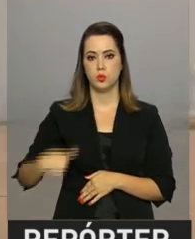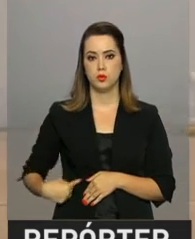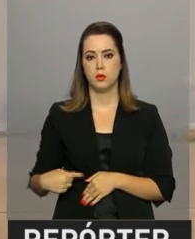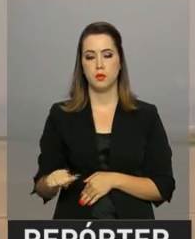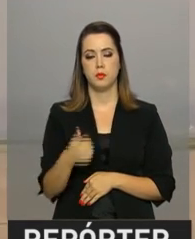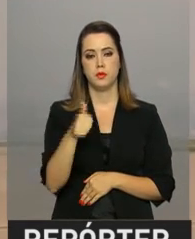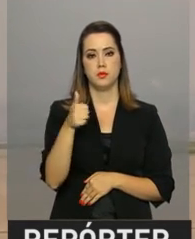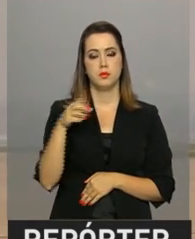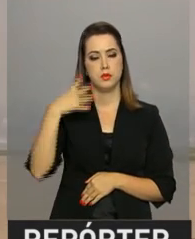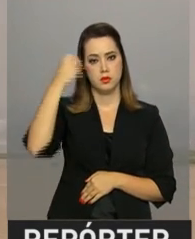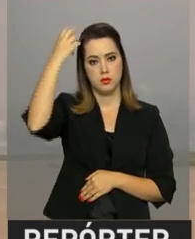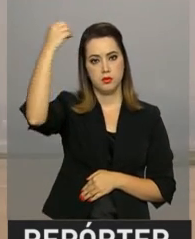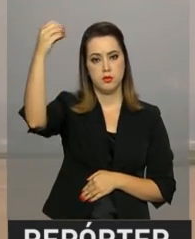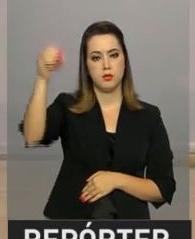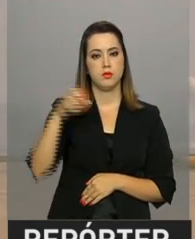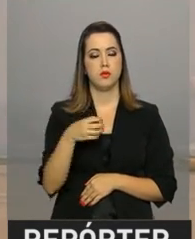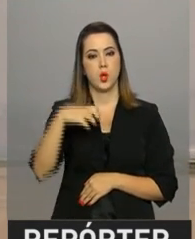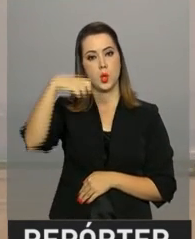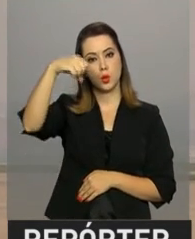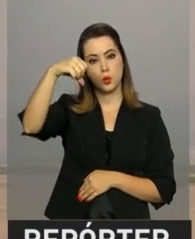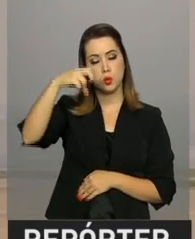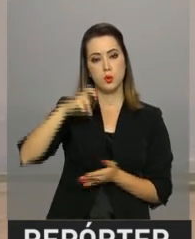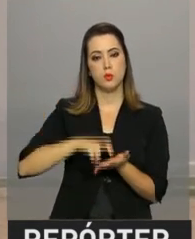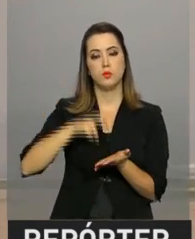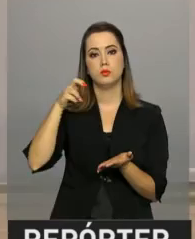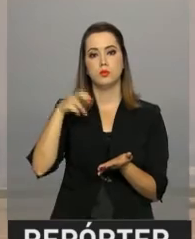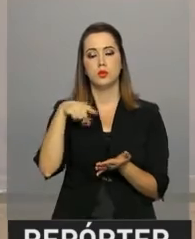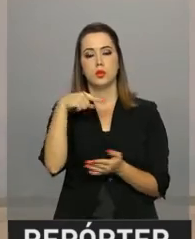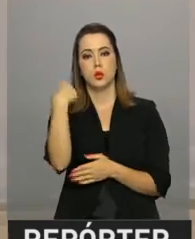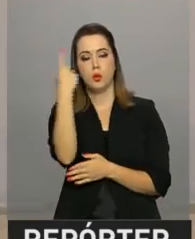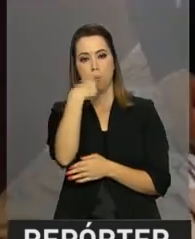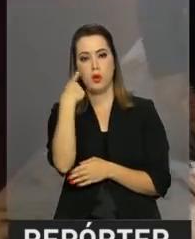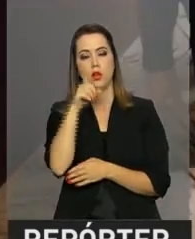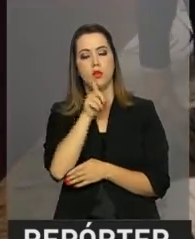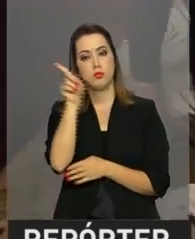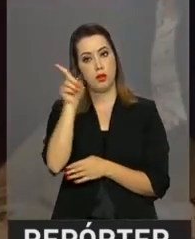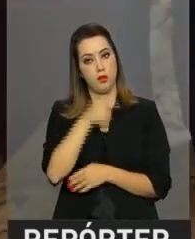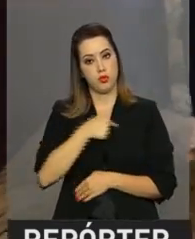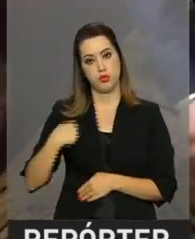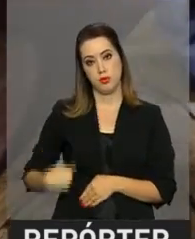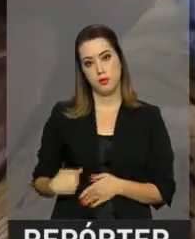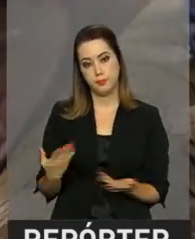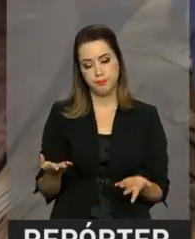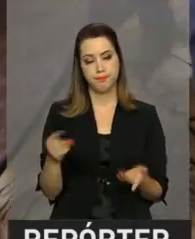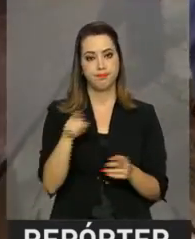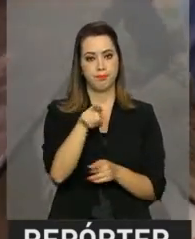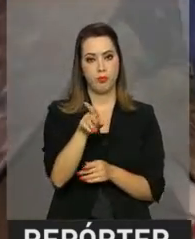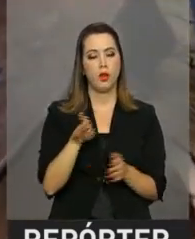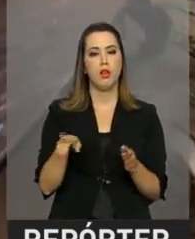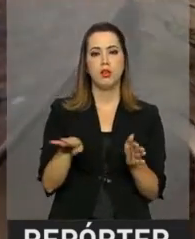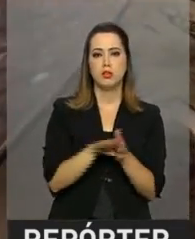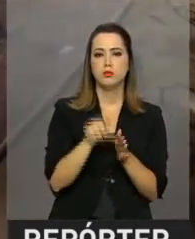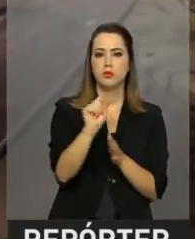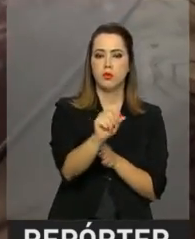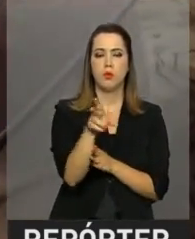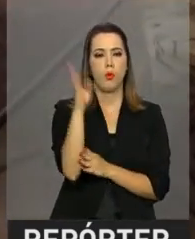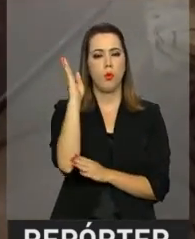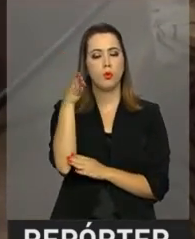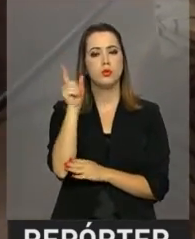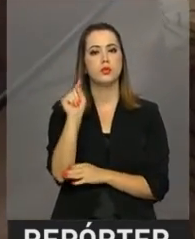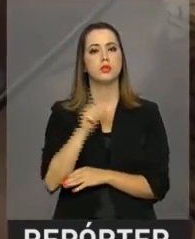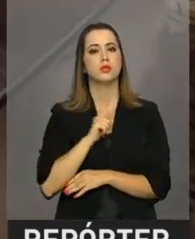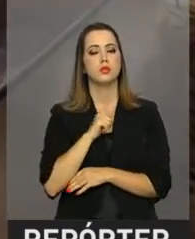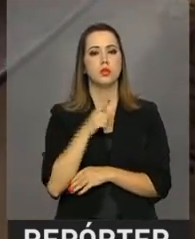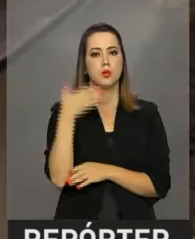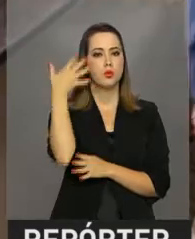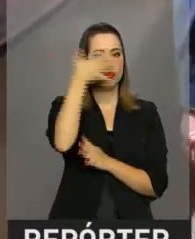viagem internacional por volta das 9 horas da manhã pelo horário local. Michel Temer seguiu direto para o hotel, onde aconteceu um